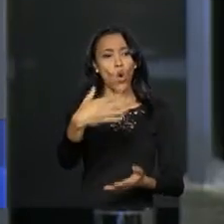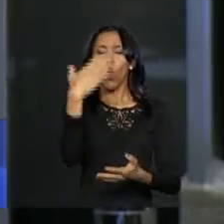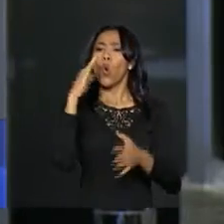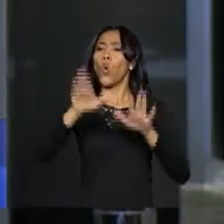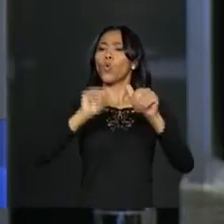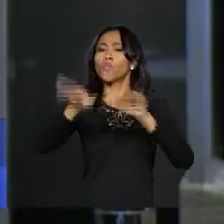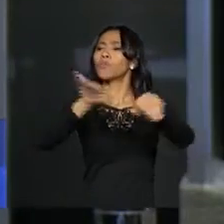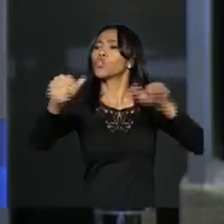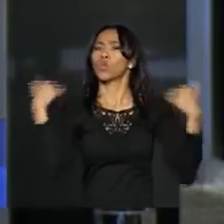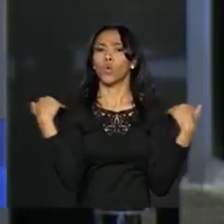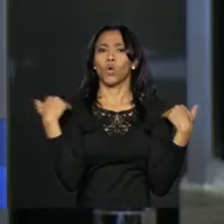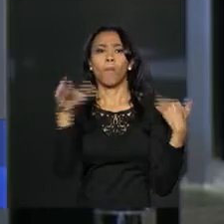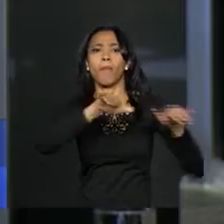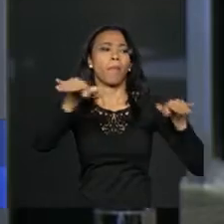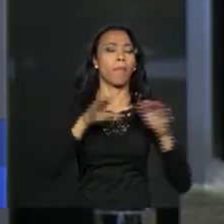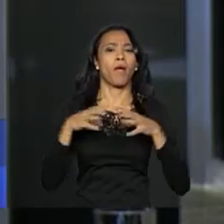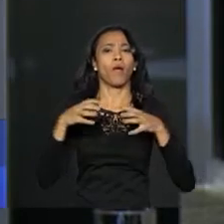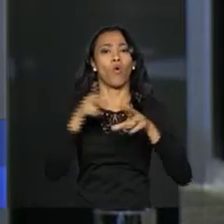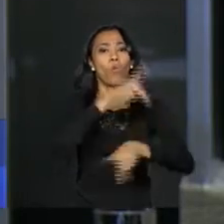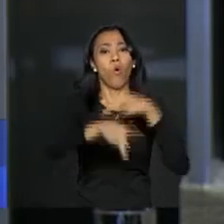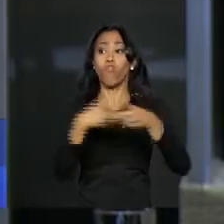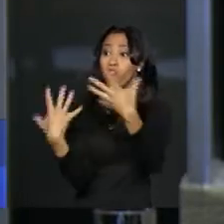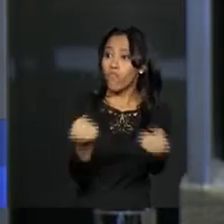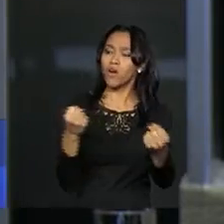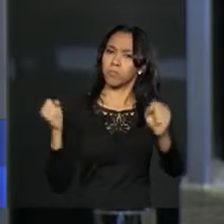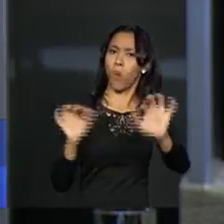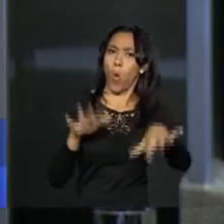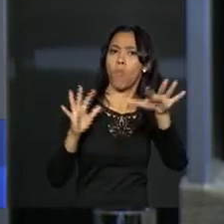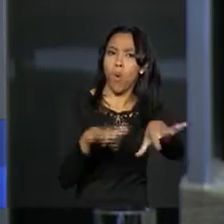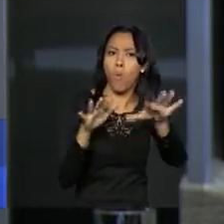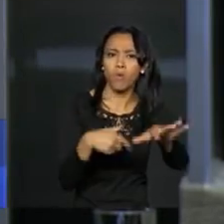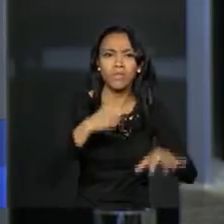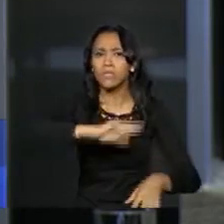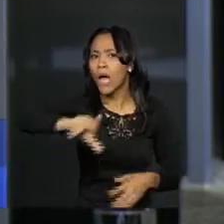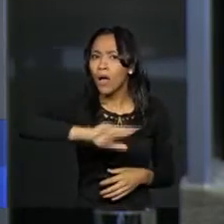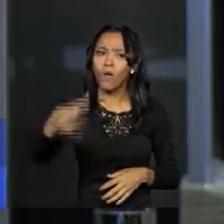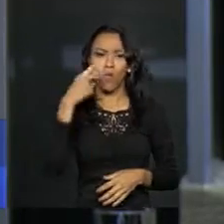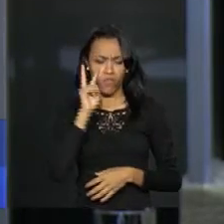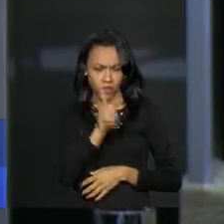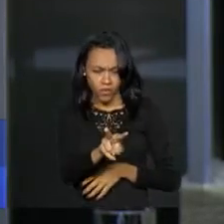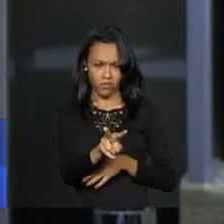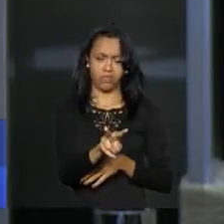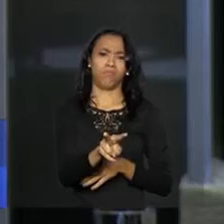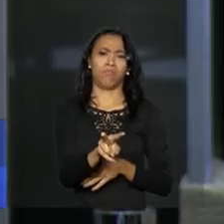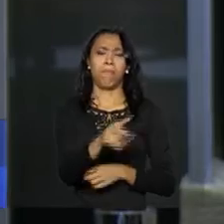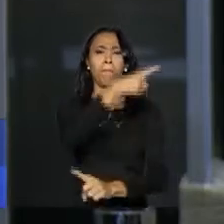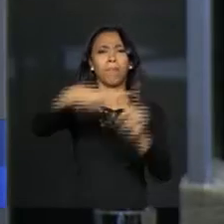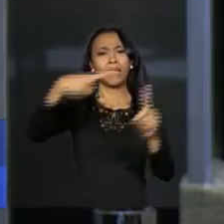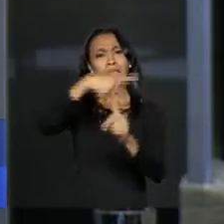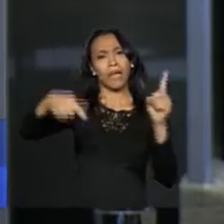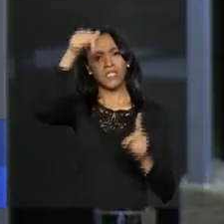deputada Maria do Rosário, para participar desse processo? Não. Eu vejo os jornais hoje, metade